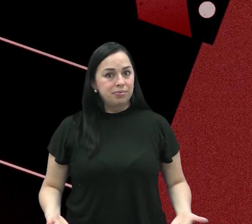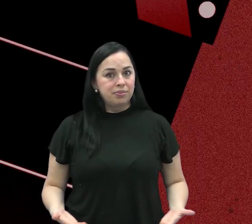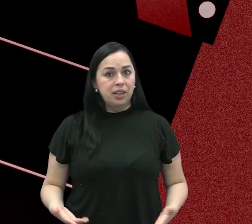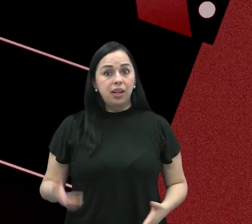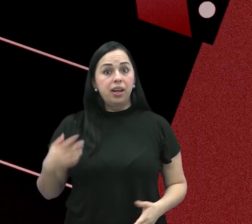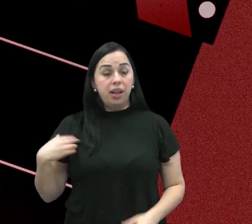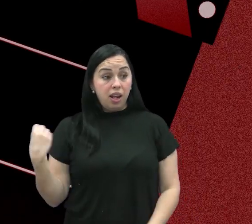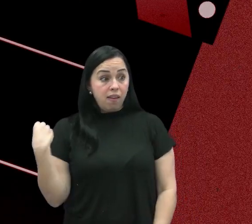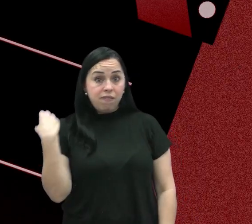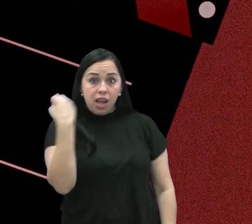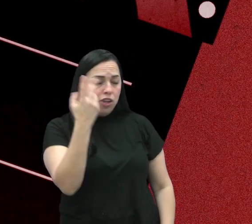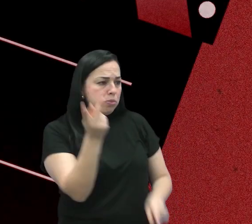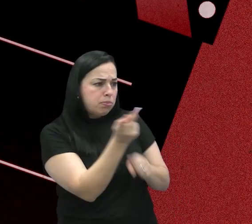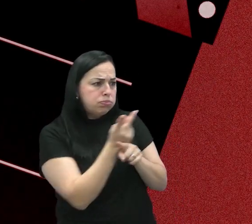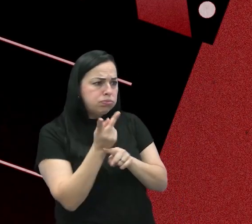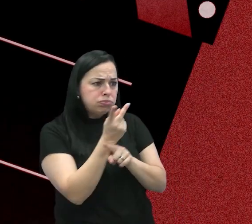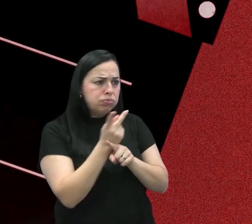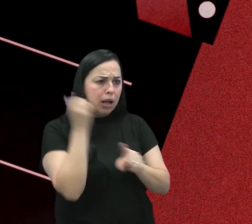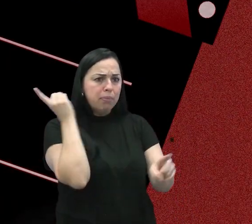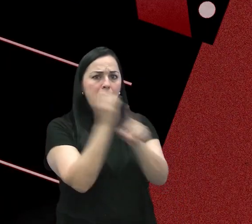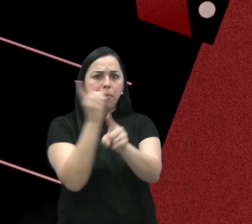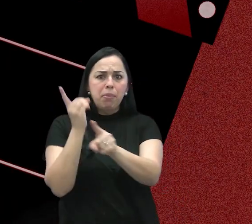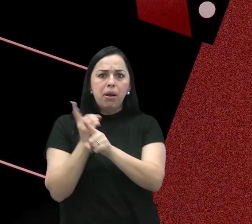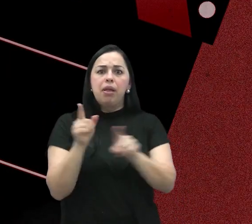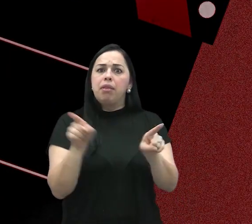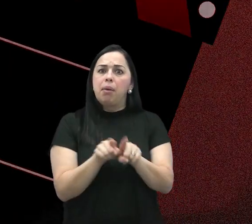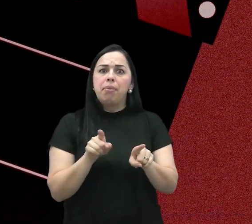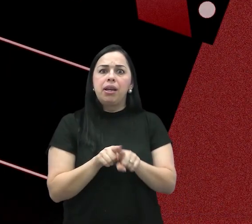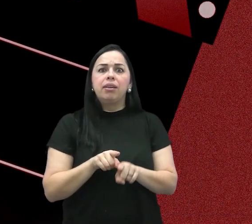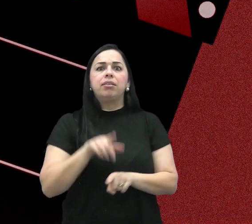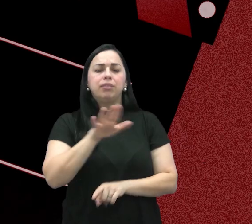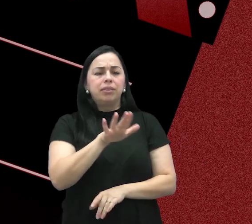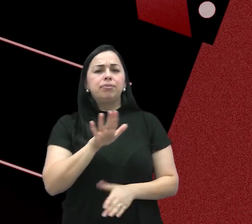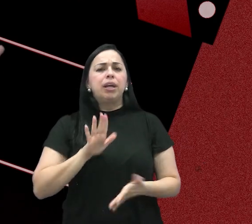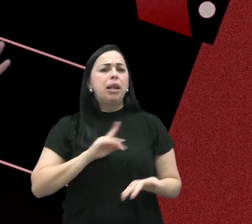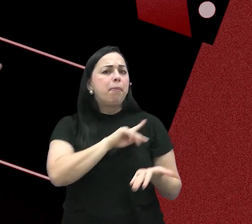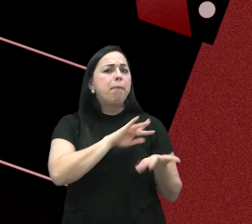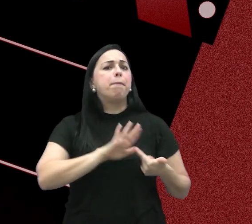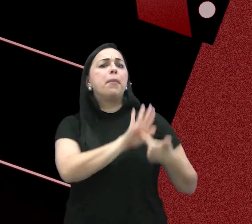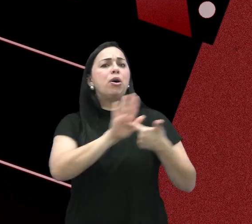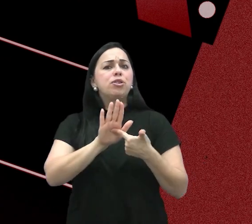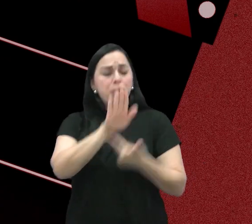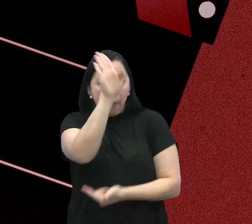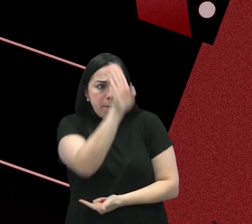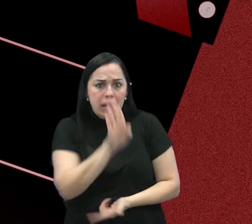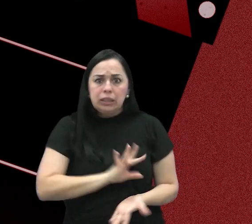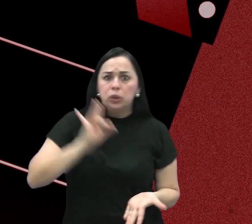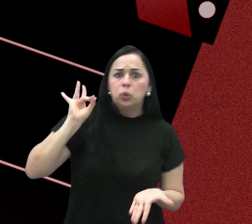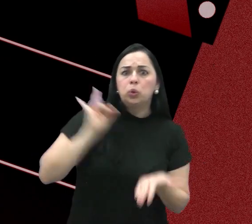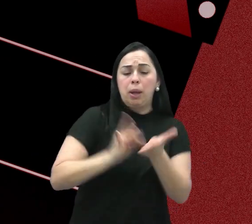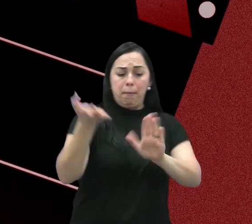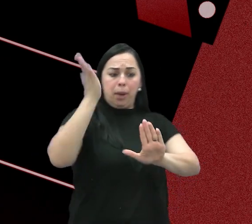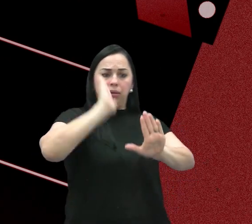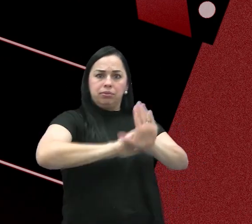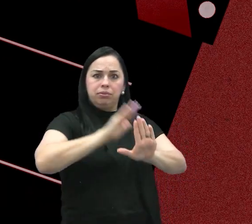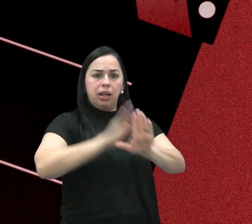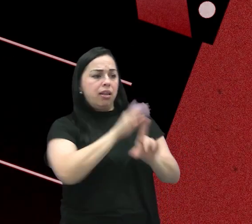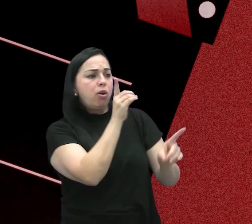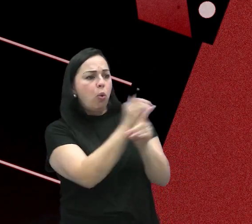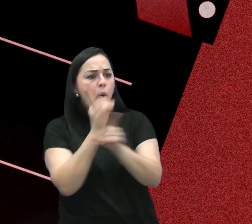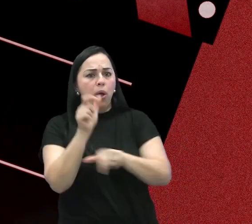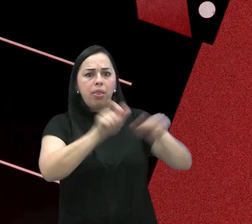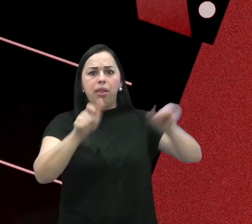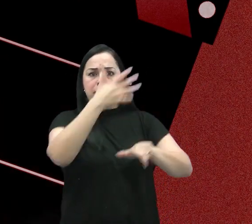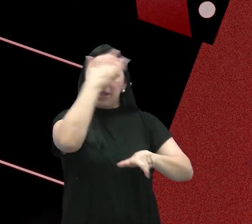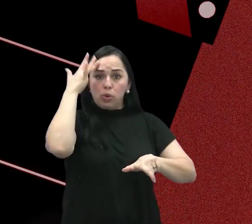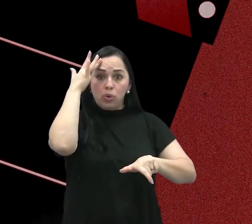Nessa viagem, ele mergulha num Brasil profundo, real, sem maquiagem, sabe? E encontra pessoas que